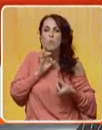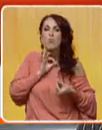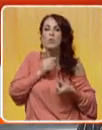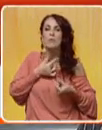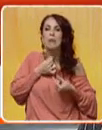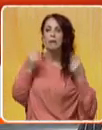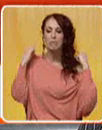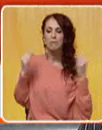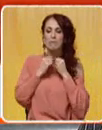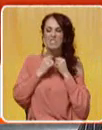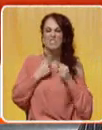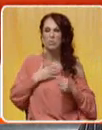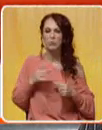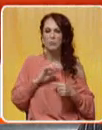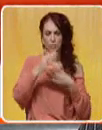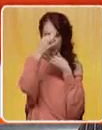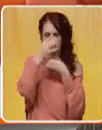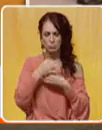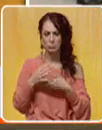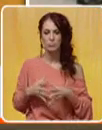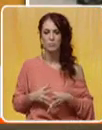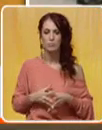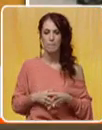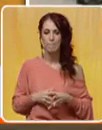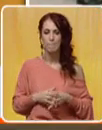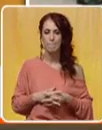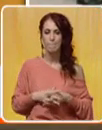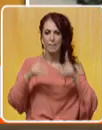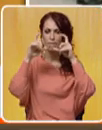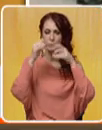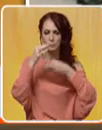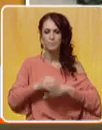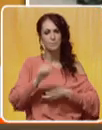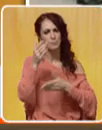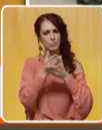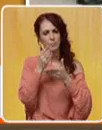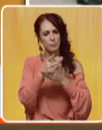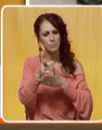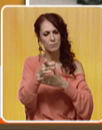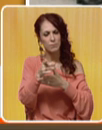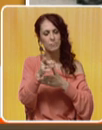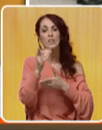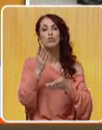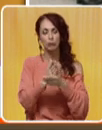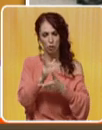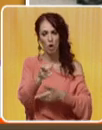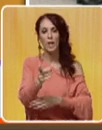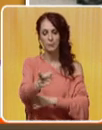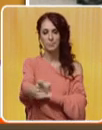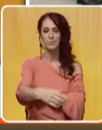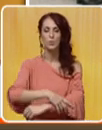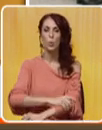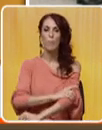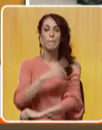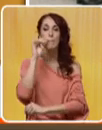sobre exatamente Vamos à próxima e tu muito sério nas fotos sempre Isto é na escola Ah isto é na escola é assim e o meu